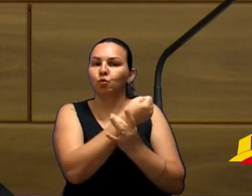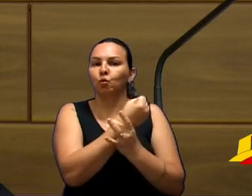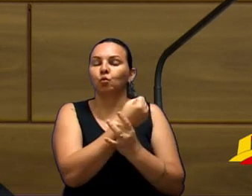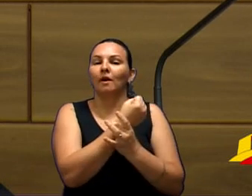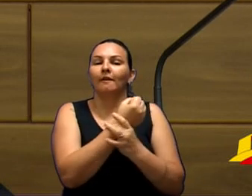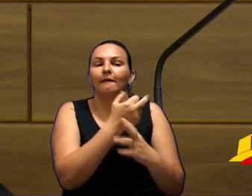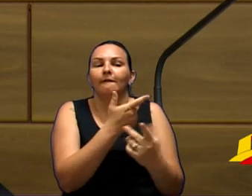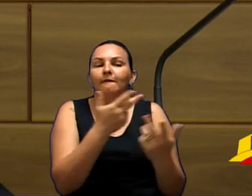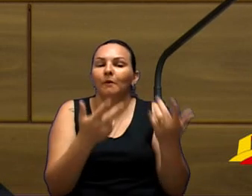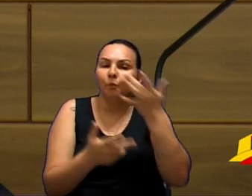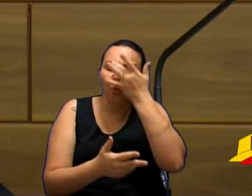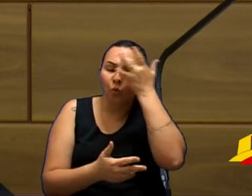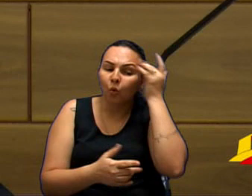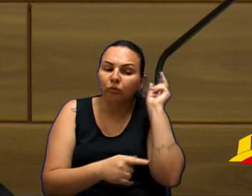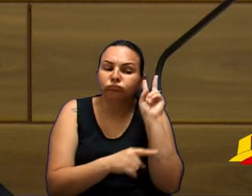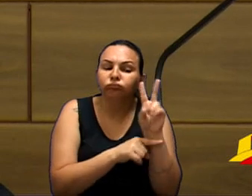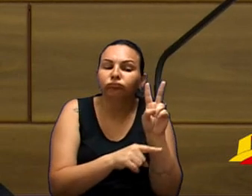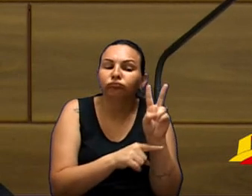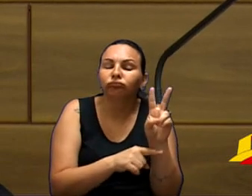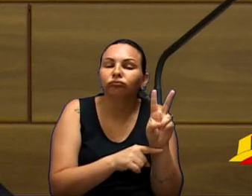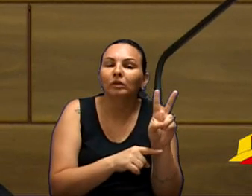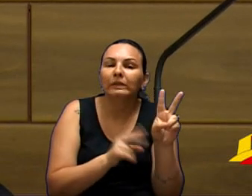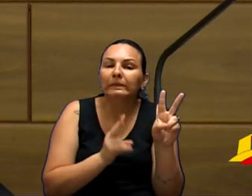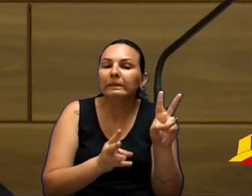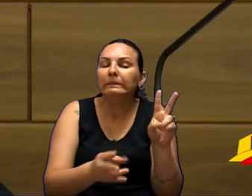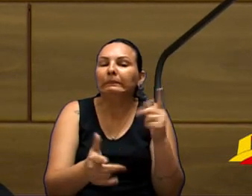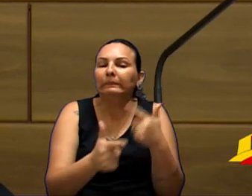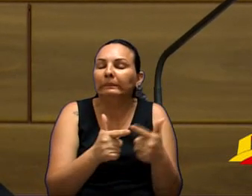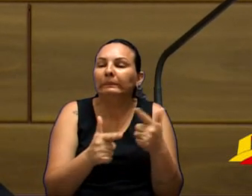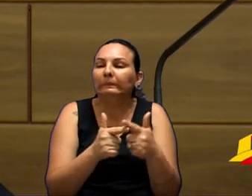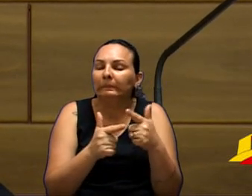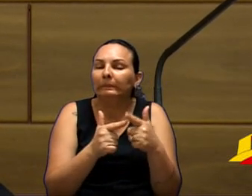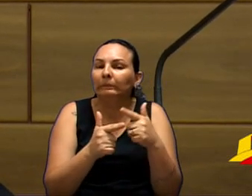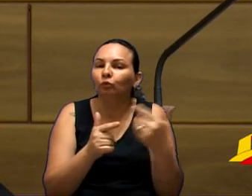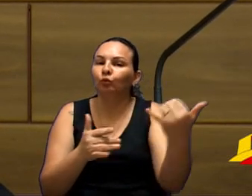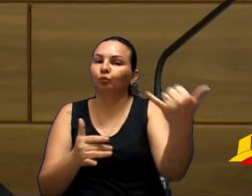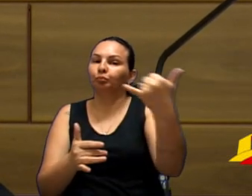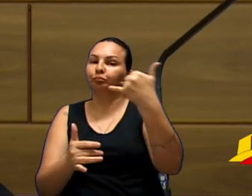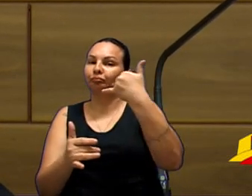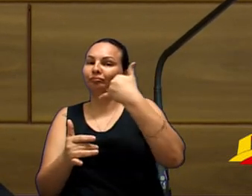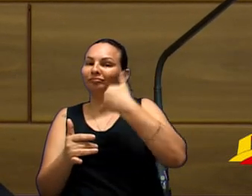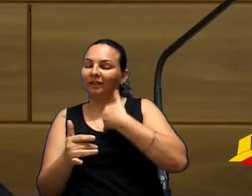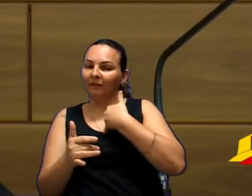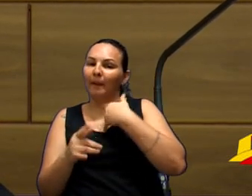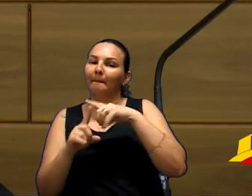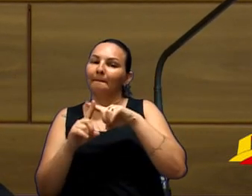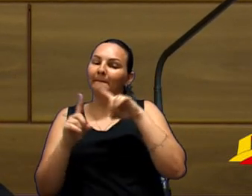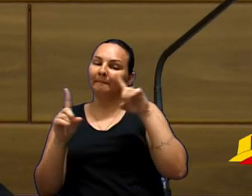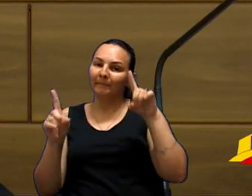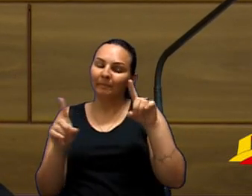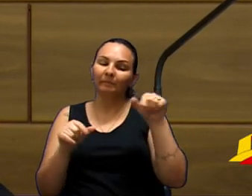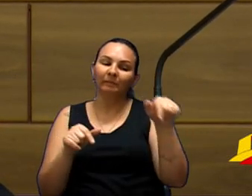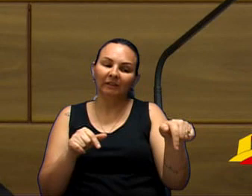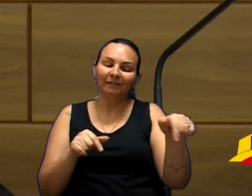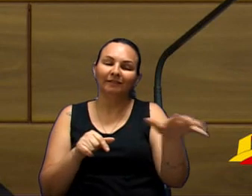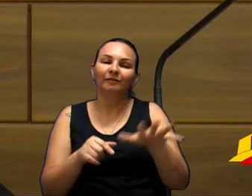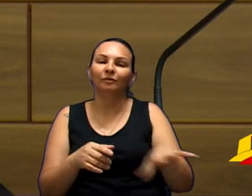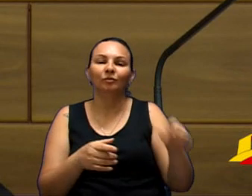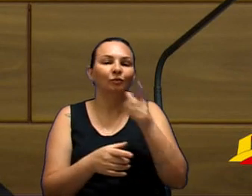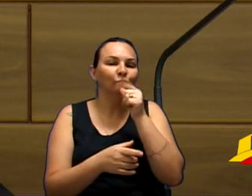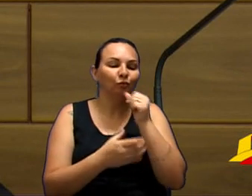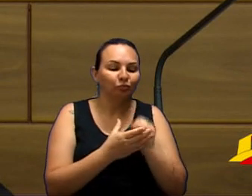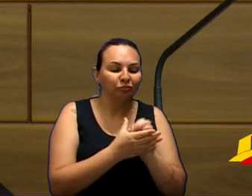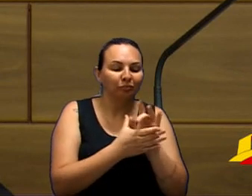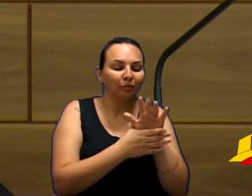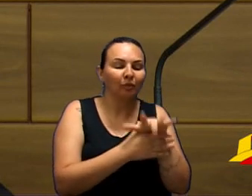vigilantes ambientais ali que sempre que tem algum problema nos traz as informações mas essas nascentes que existe naquele local elas